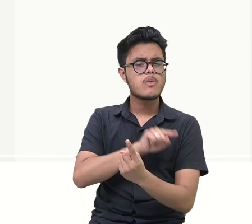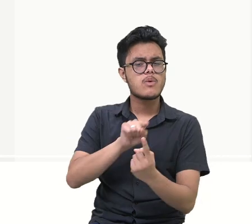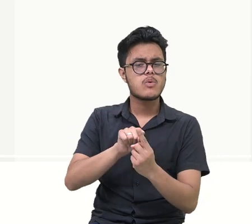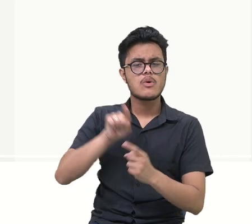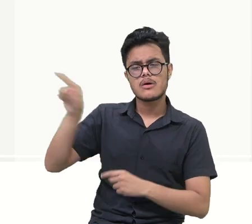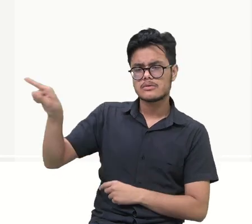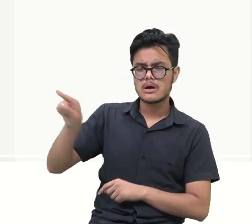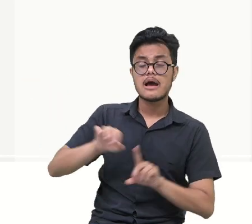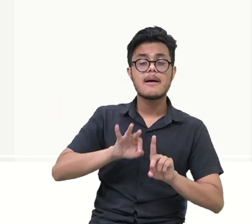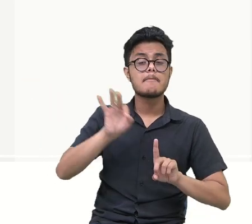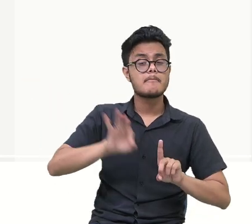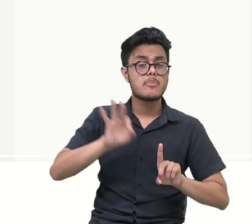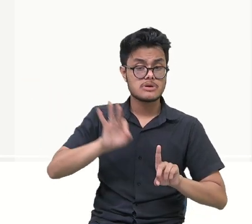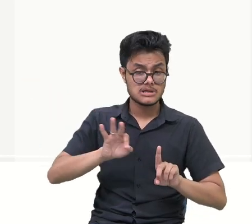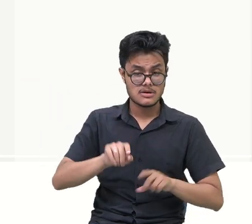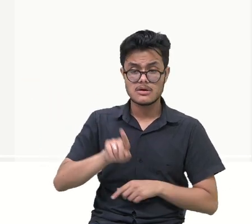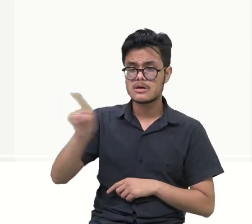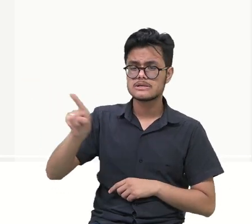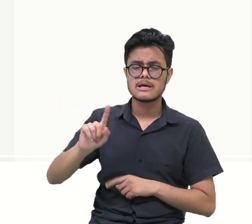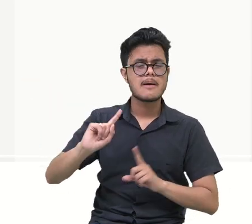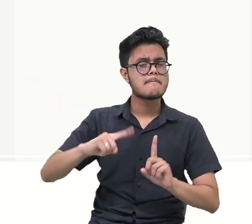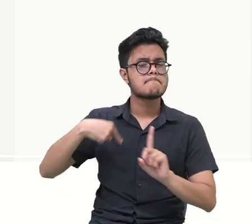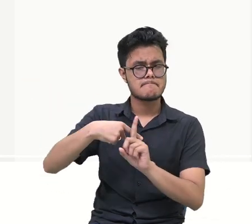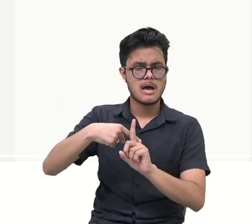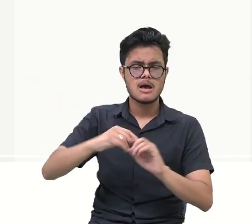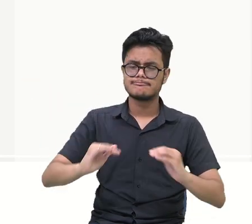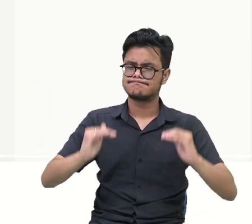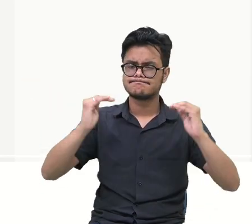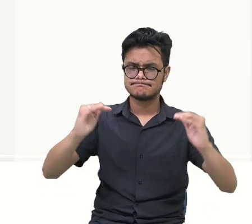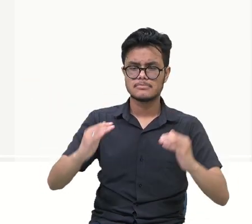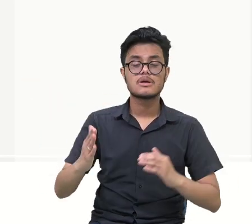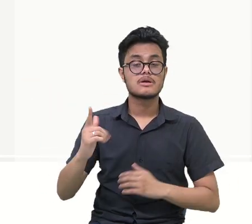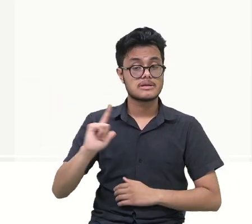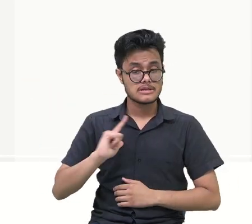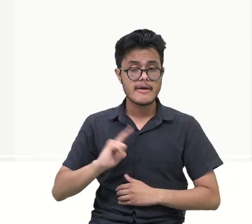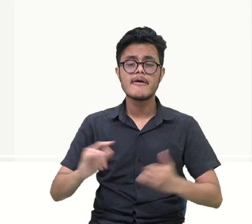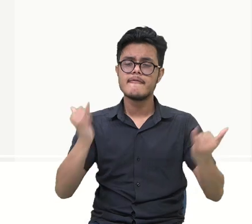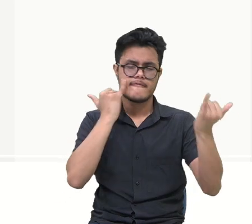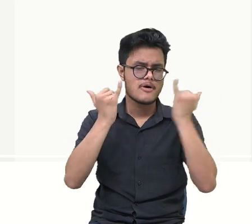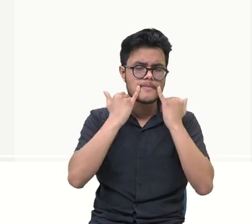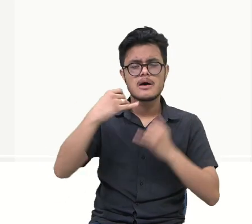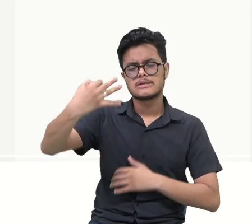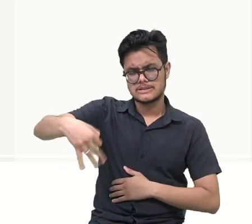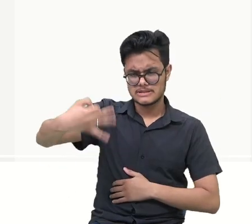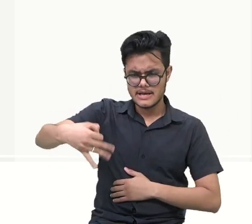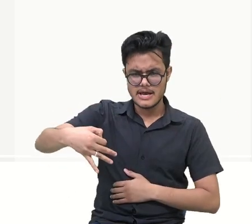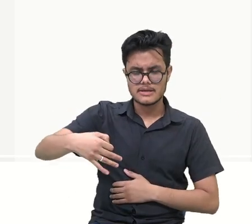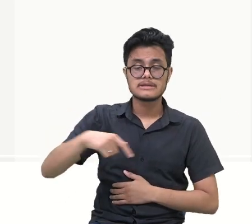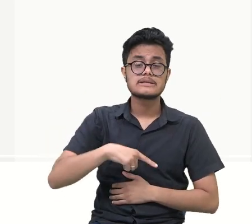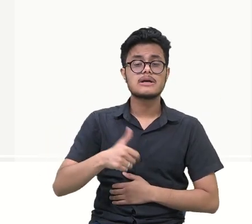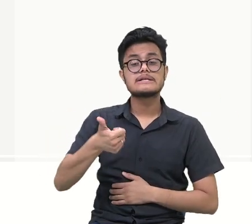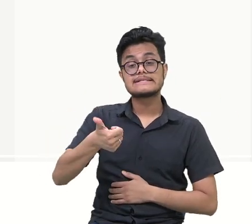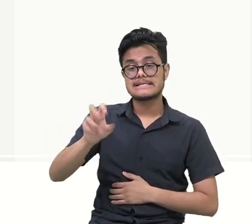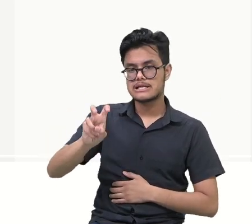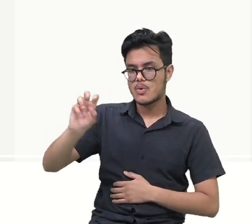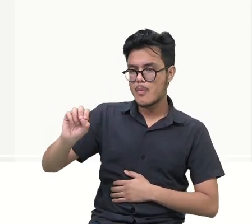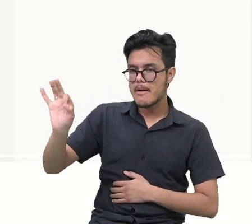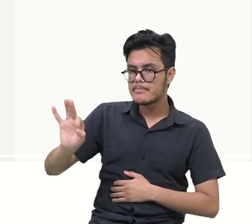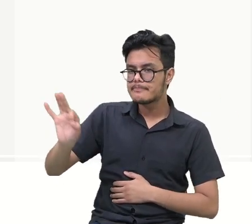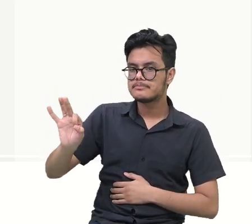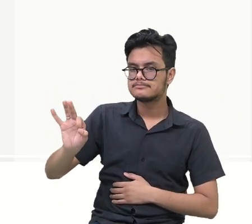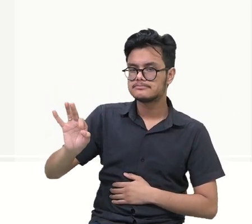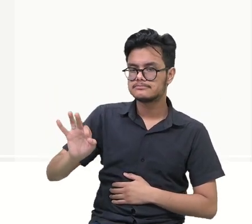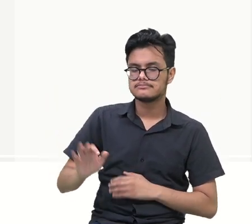esse percentual aqui de aumento nós podemos determinar como sendo de 150%.